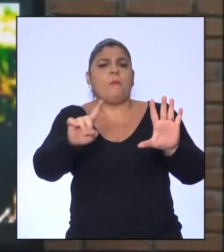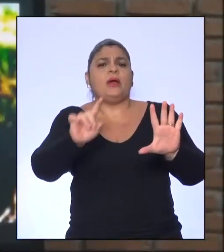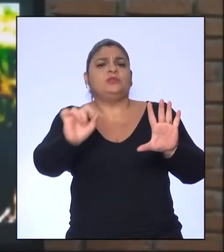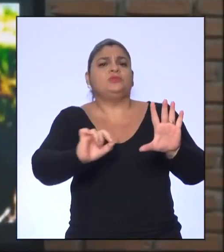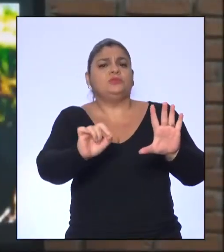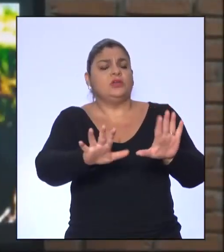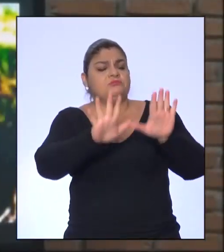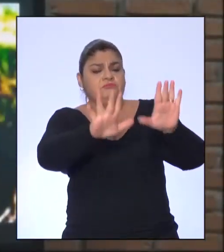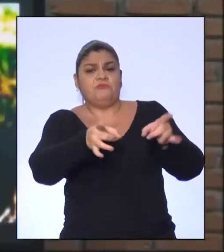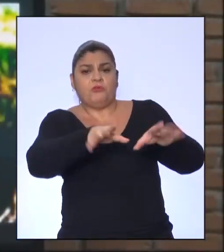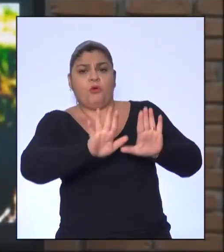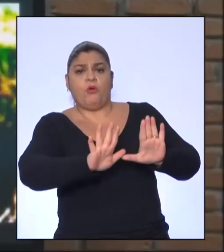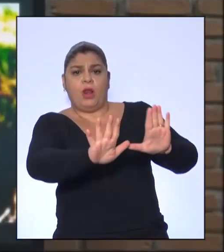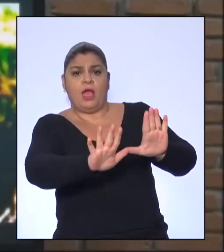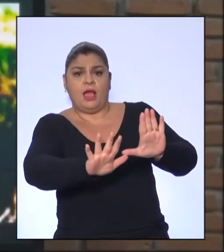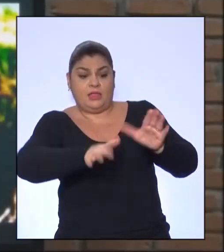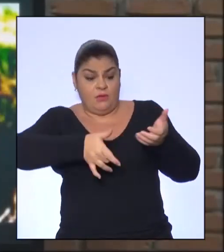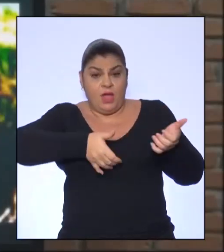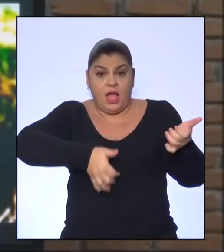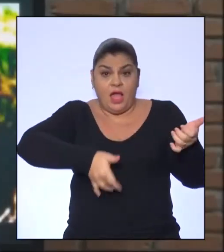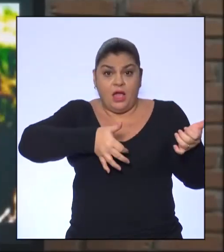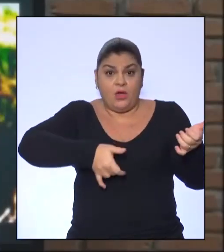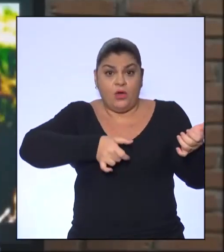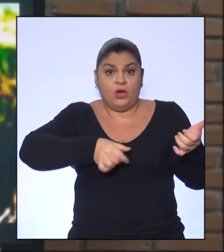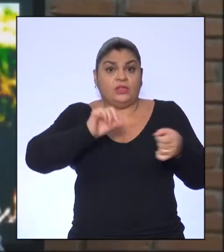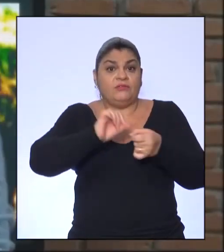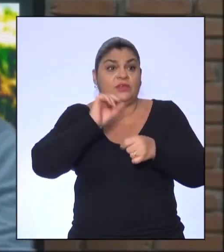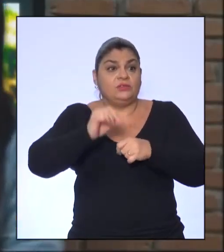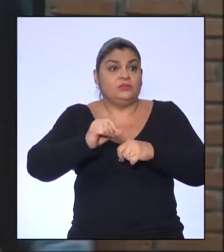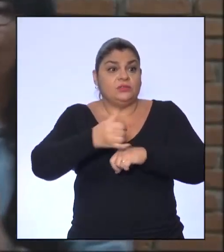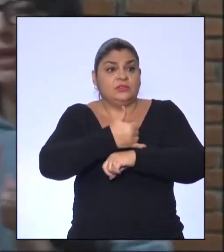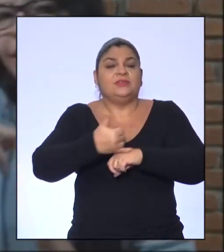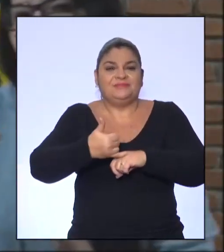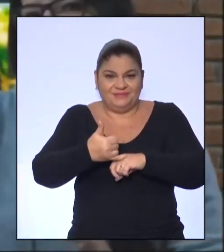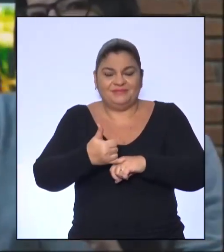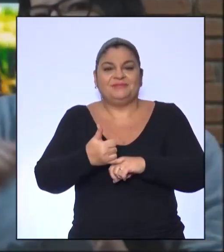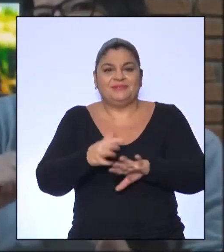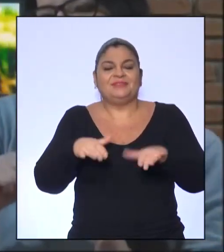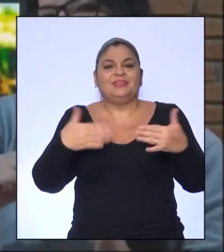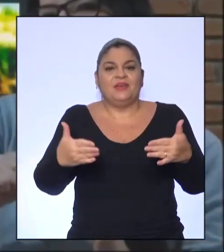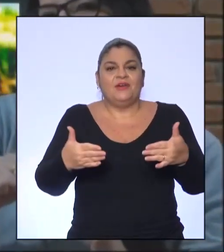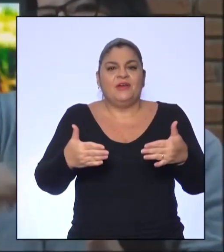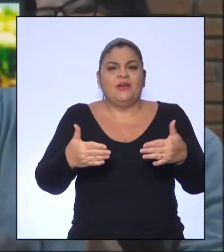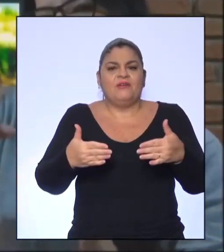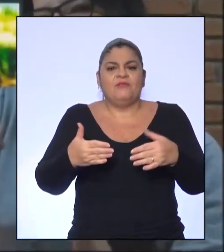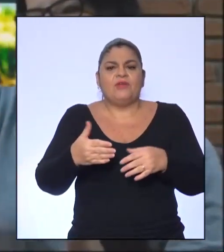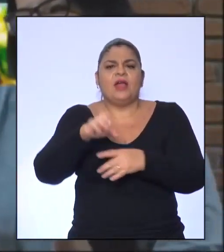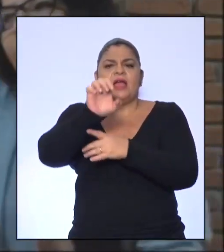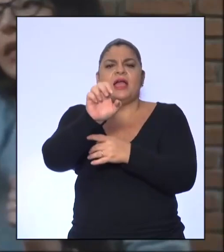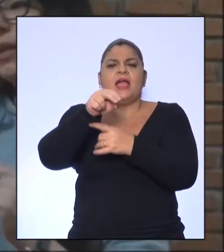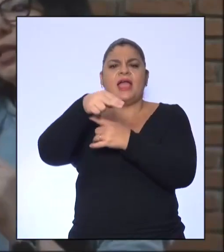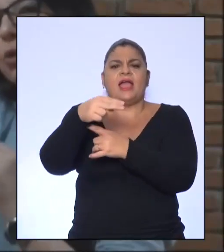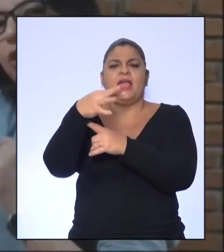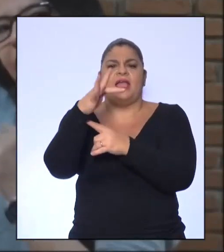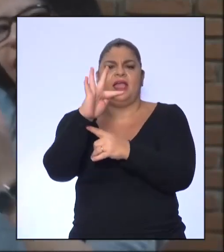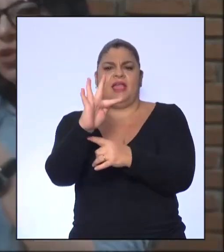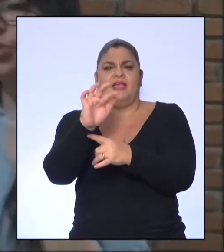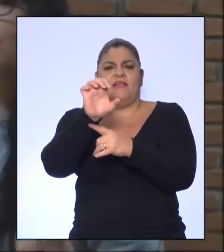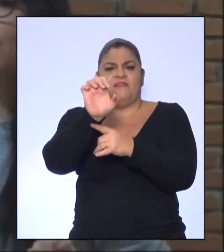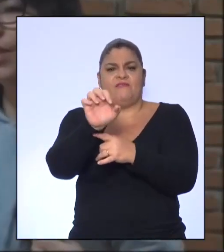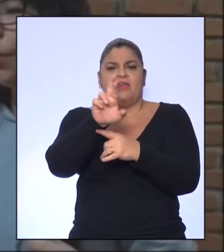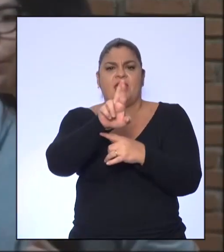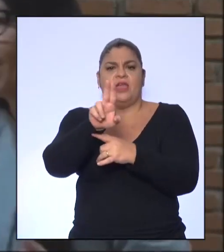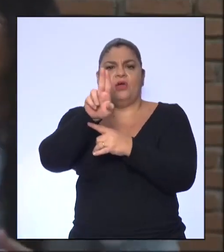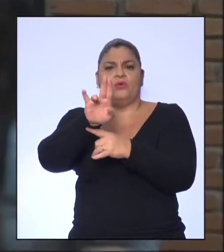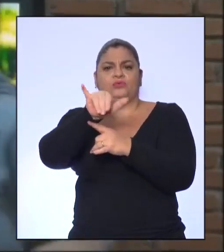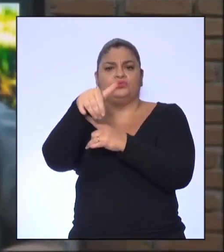um tempo e aí as cordas enferrujaram. Olha a palavra, enferrujou. Nesse processo